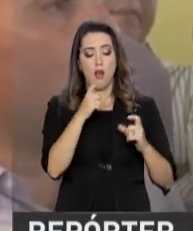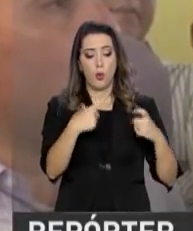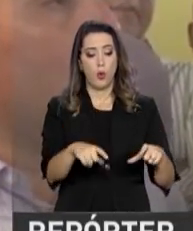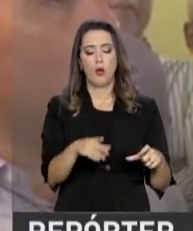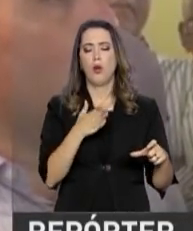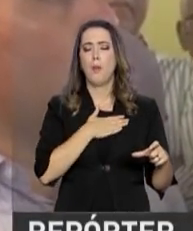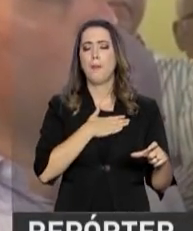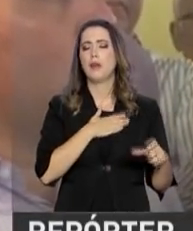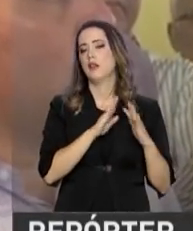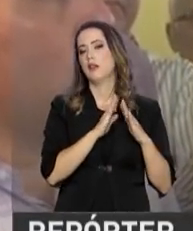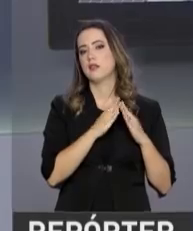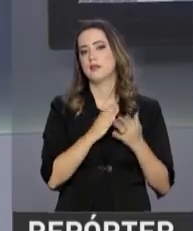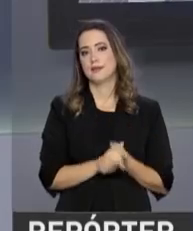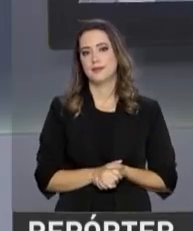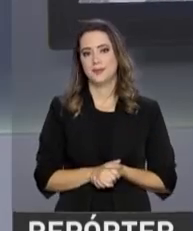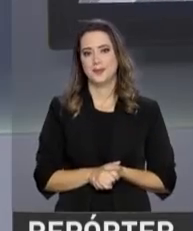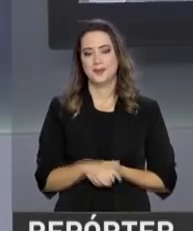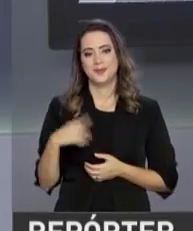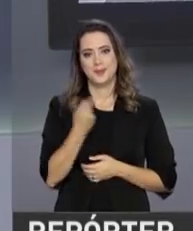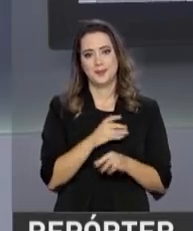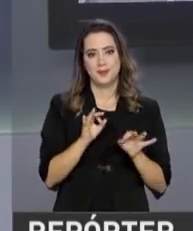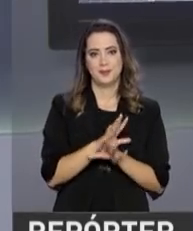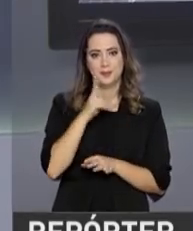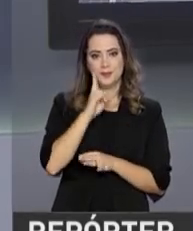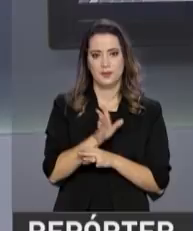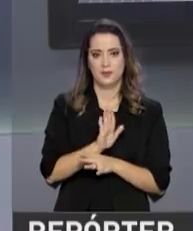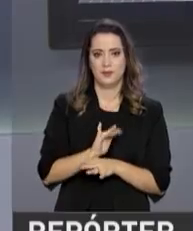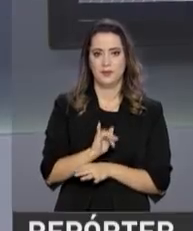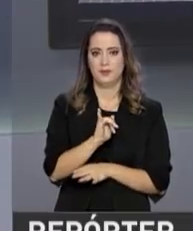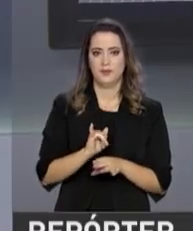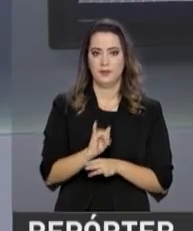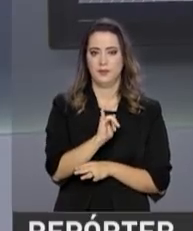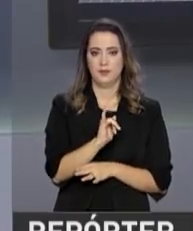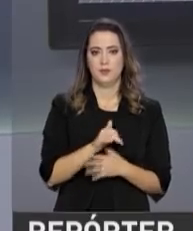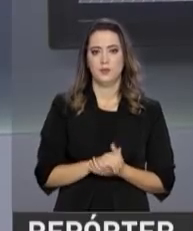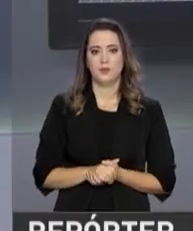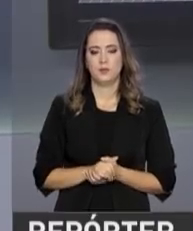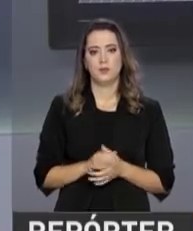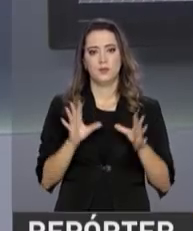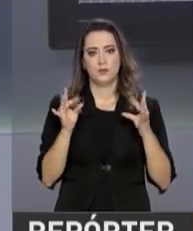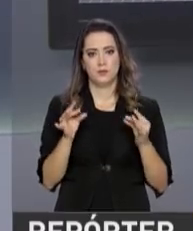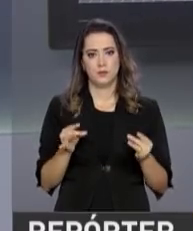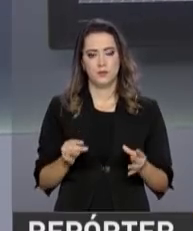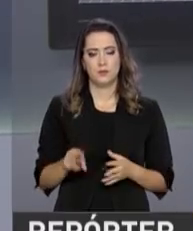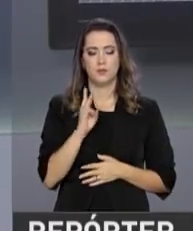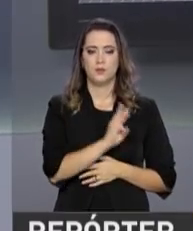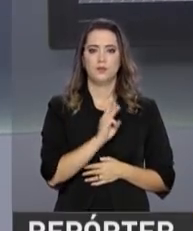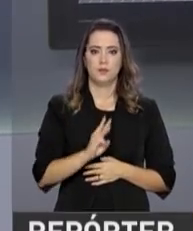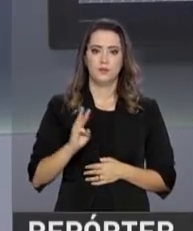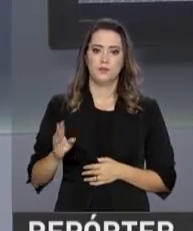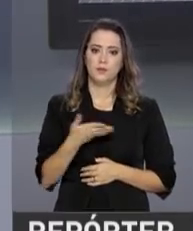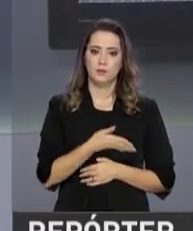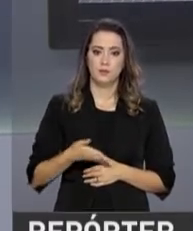esta de Minha Casa. Nós ficamos por aqui. Você pode rever as reportagens no YouTube. Toda a nossa programação também